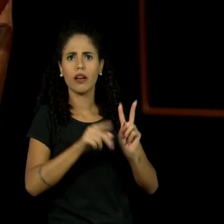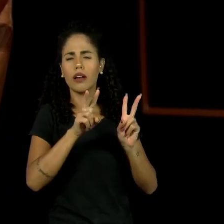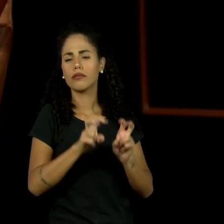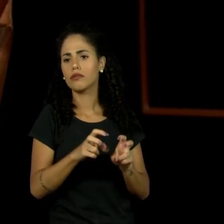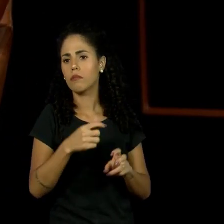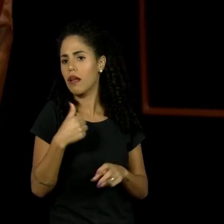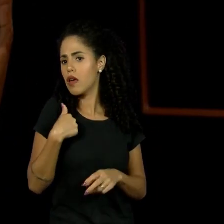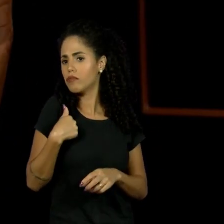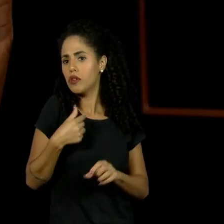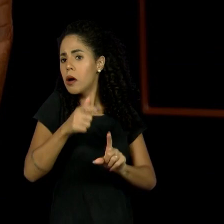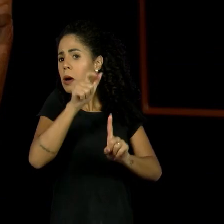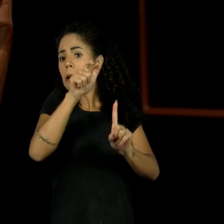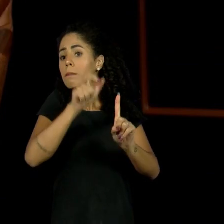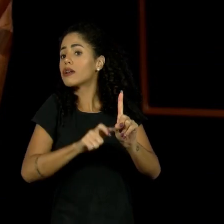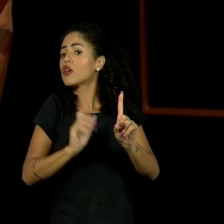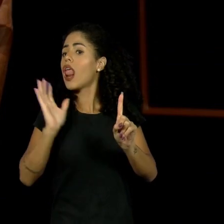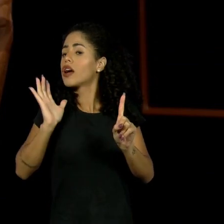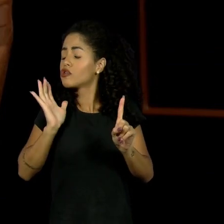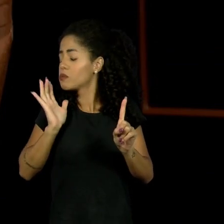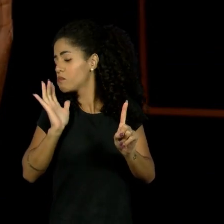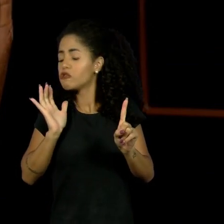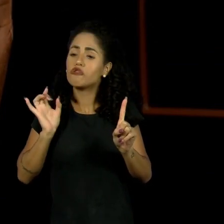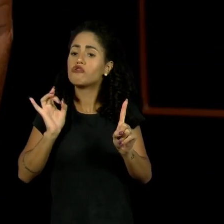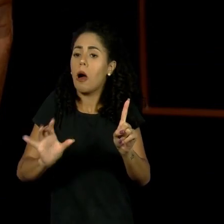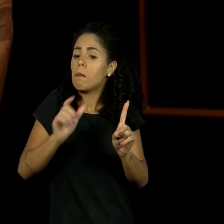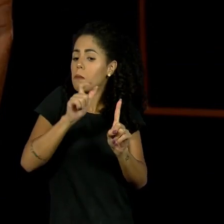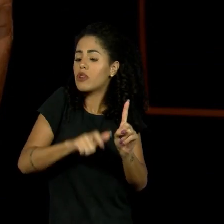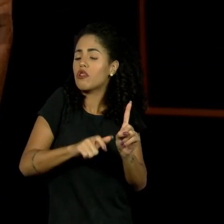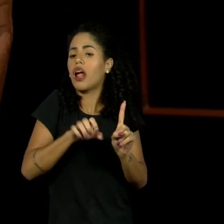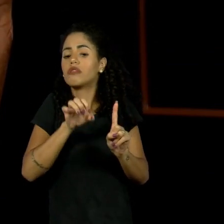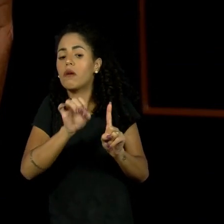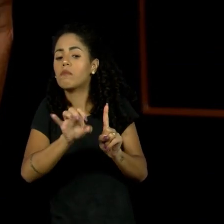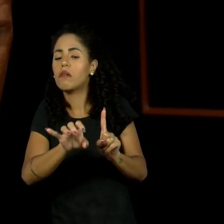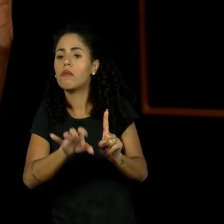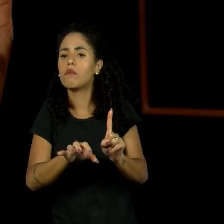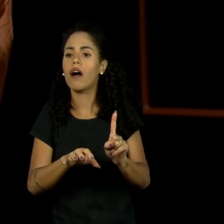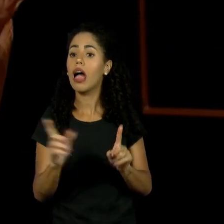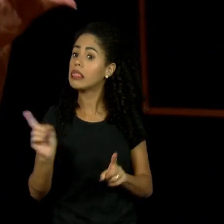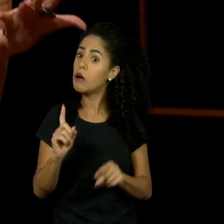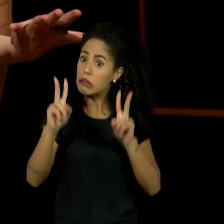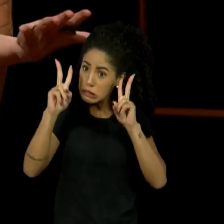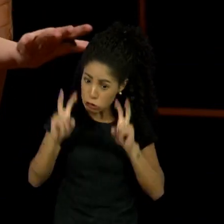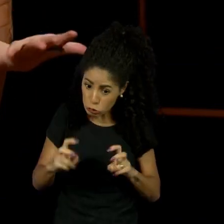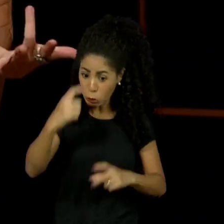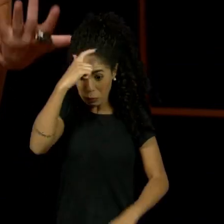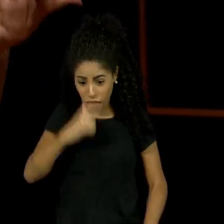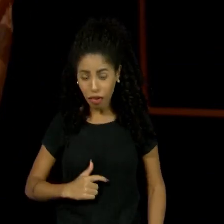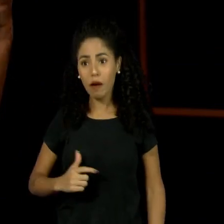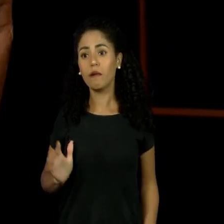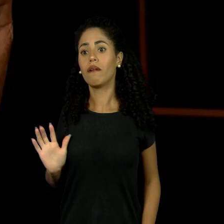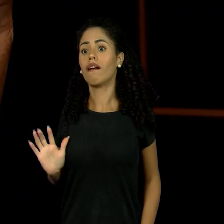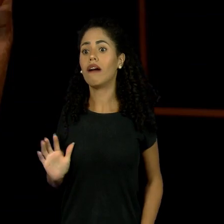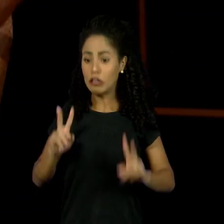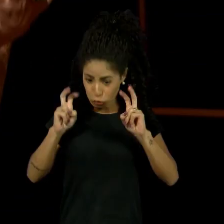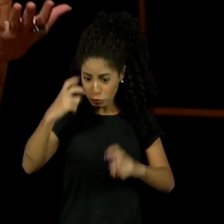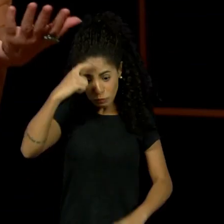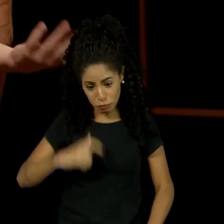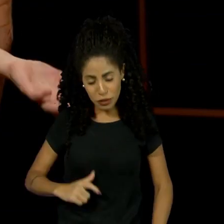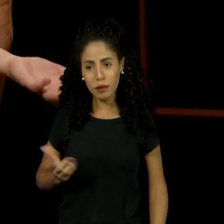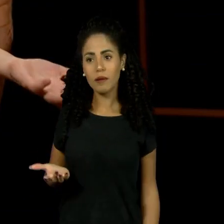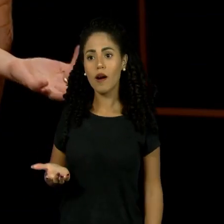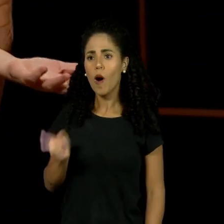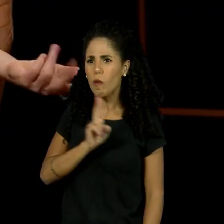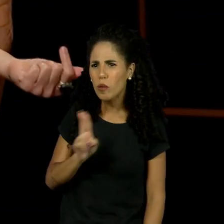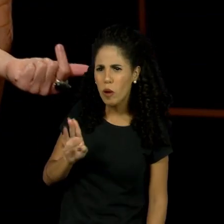fosse apenas uma musa inspiradora, né, da música. Assim. Não, era sobre mim. O dia que ele apresentou, vai se chamar Badi,